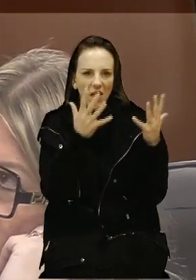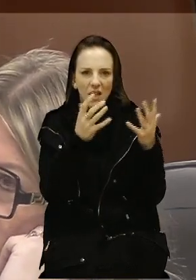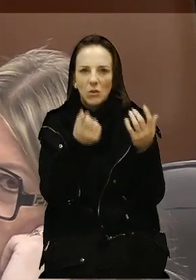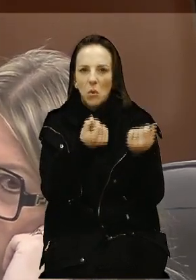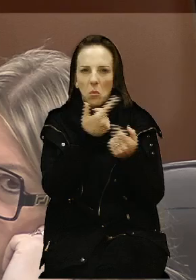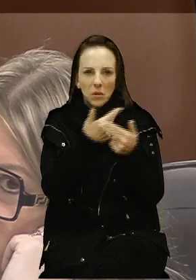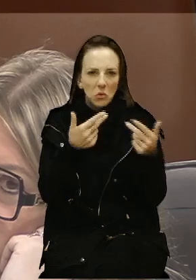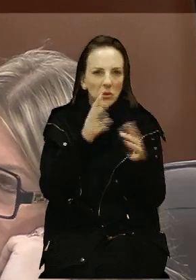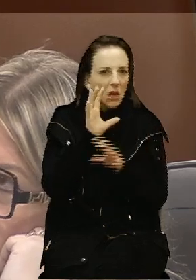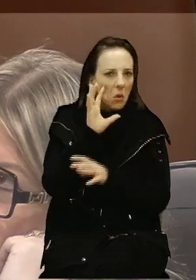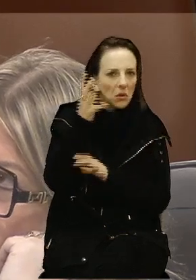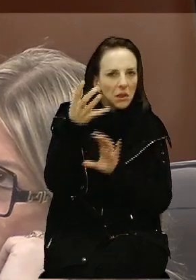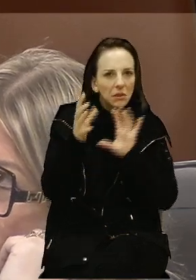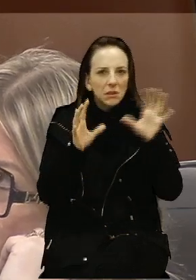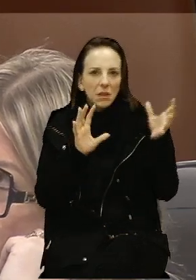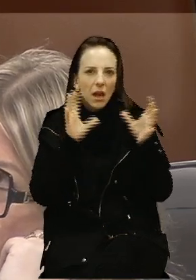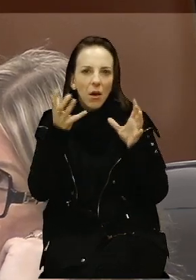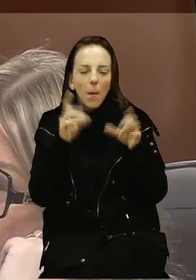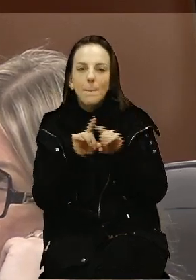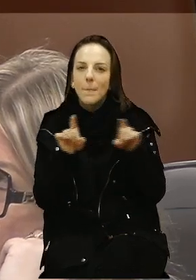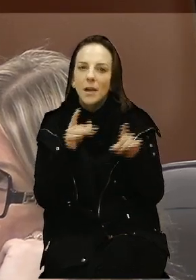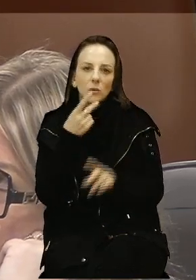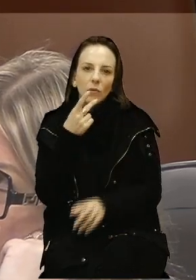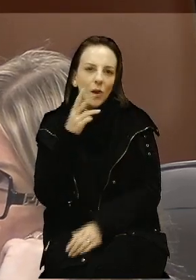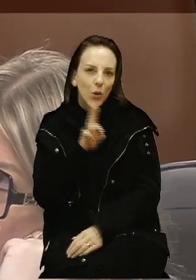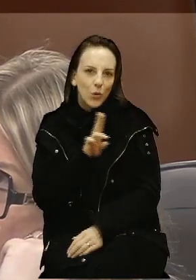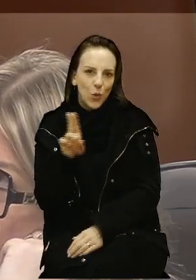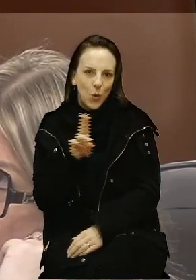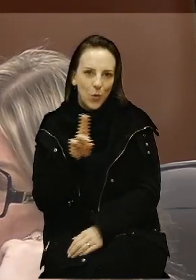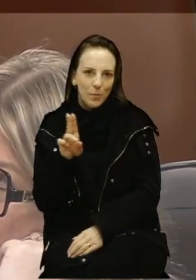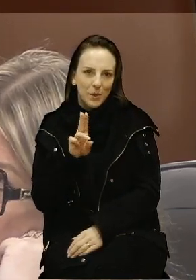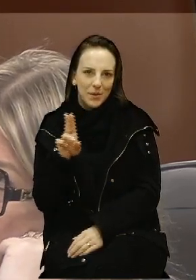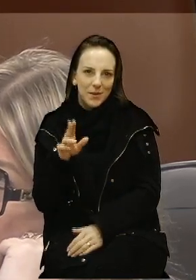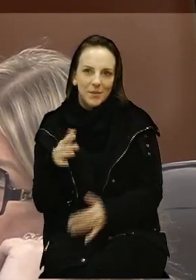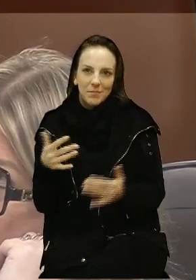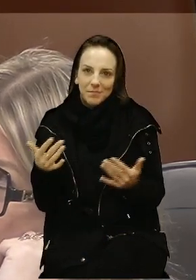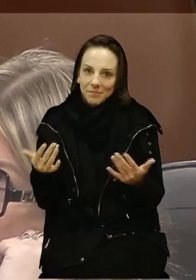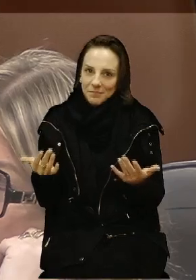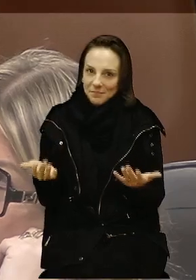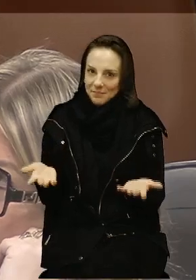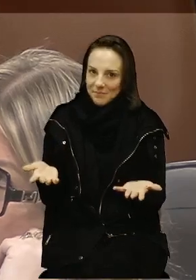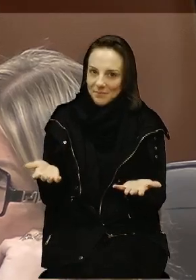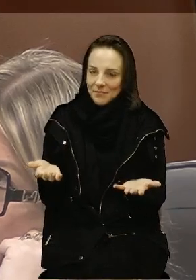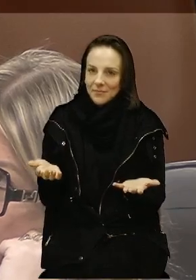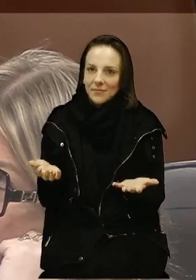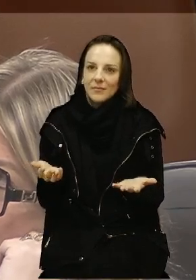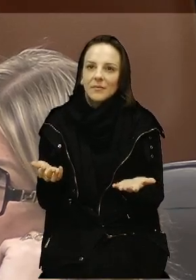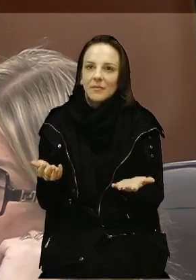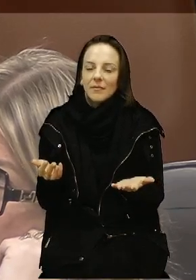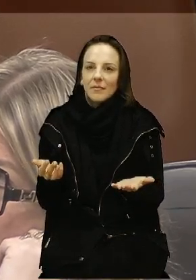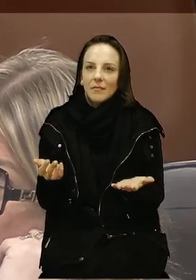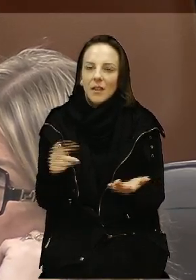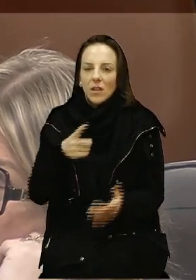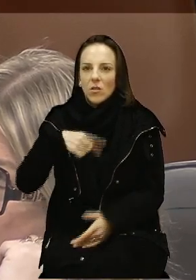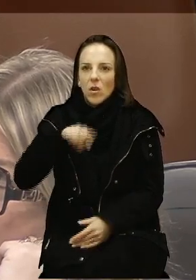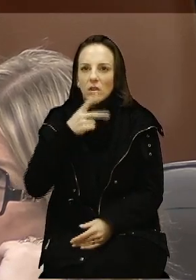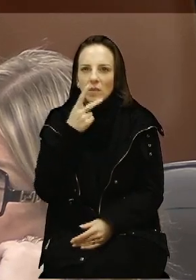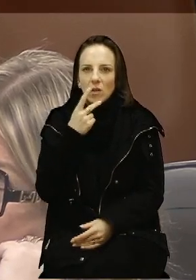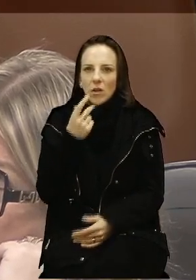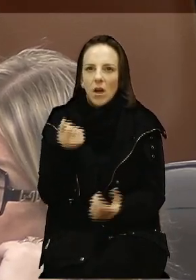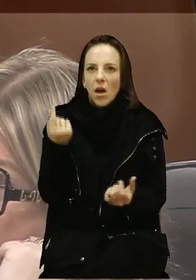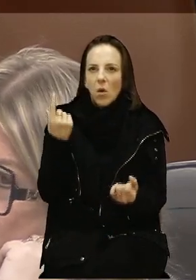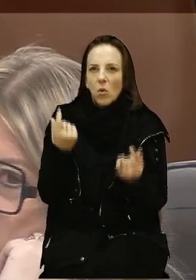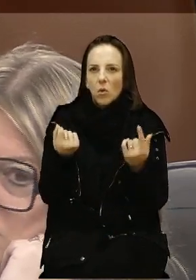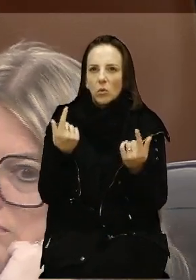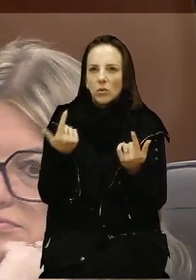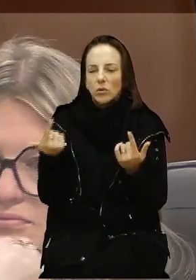fatos, né? Mas não citou os nomes. Mas só que daí até a gente fica aqui no meio, vereadores que não estavam aqui, os vereadores estavam aqui.